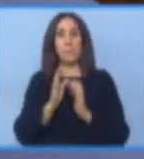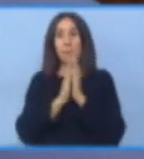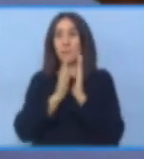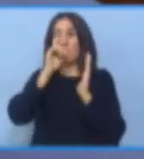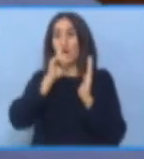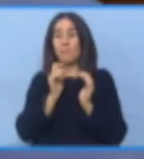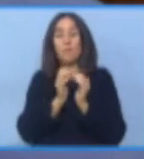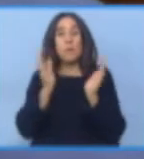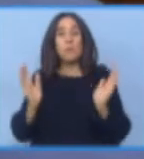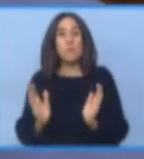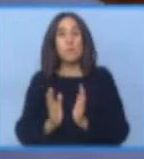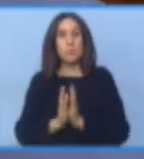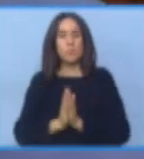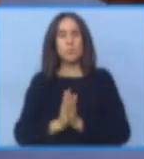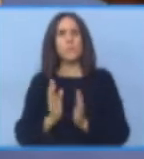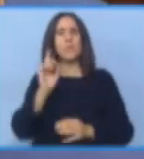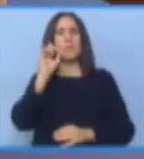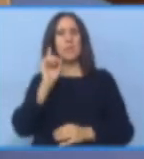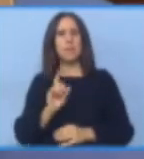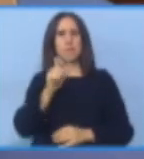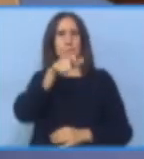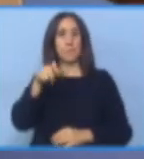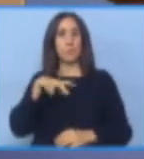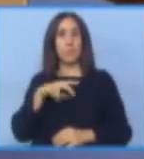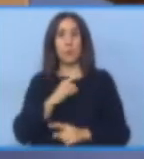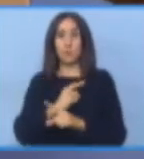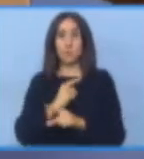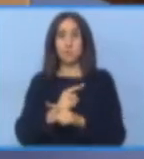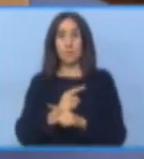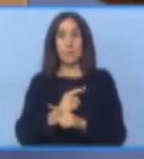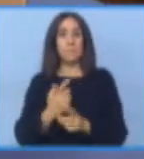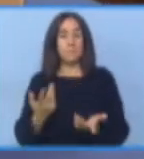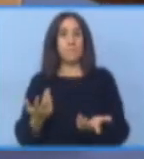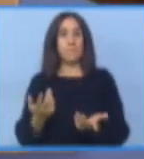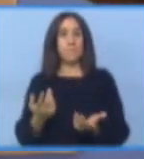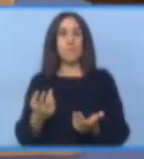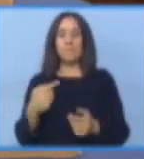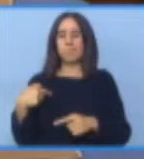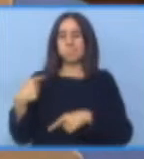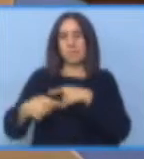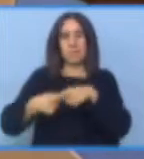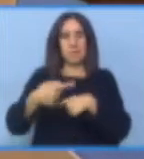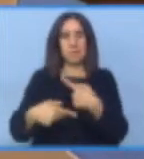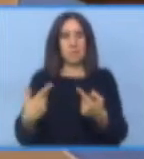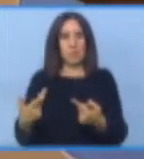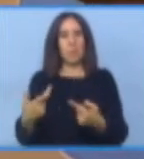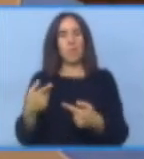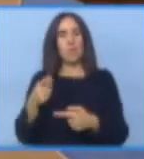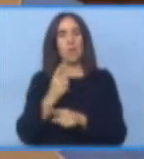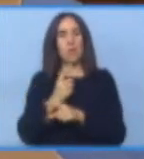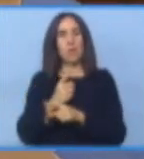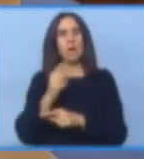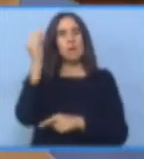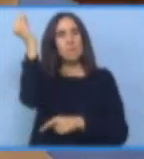recorda-os a todos. Num dia em que os portugueses também têm esta tradição de irem até